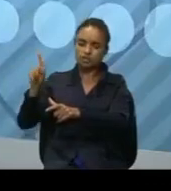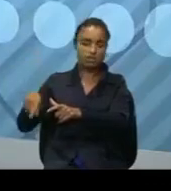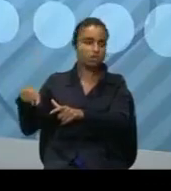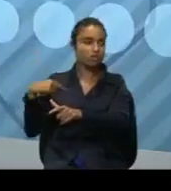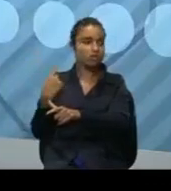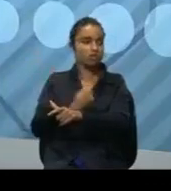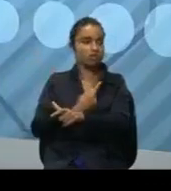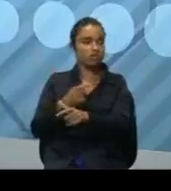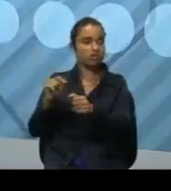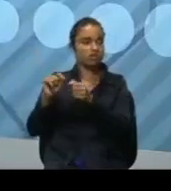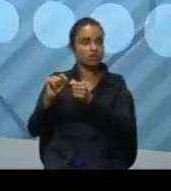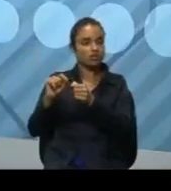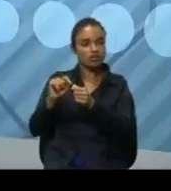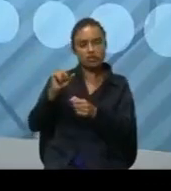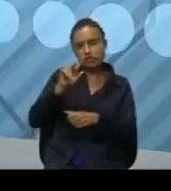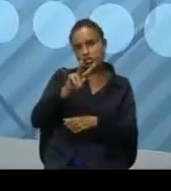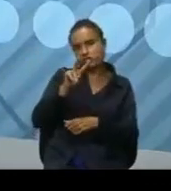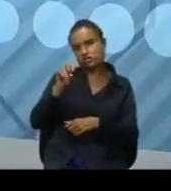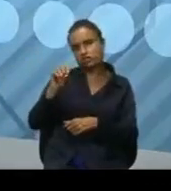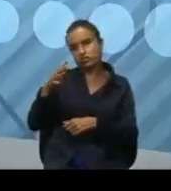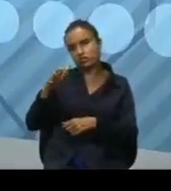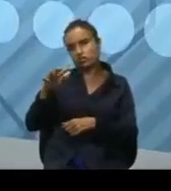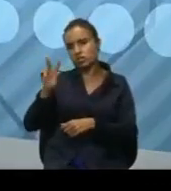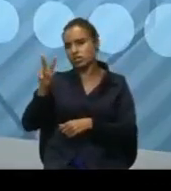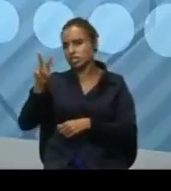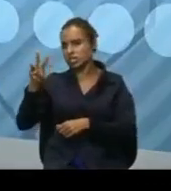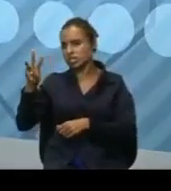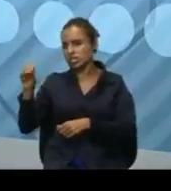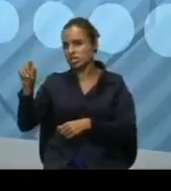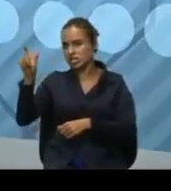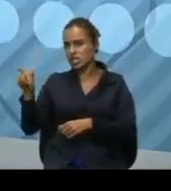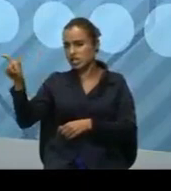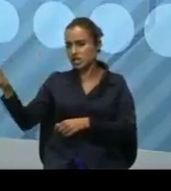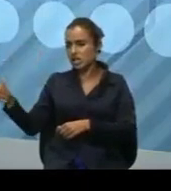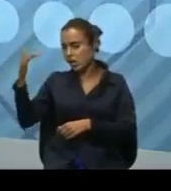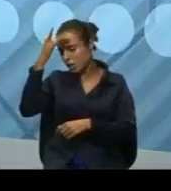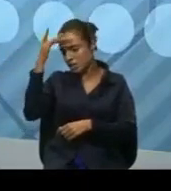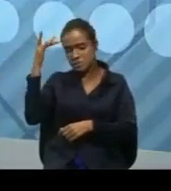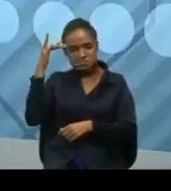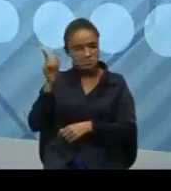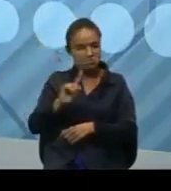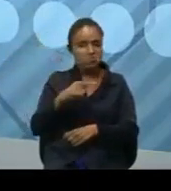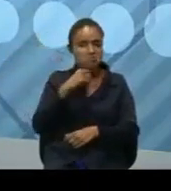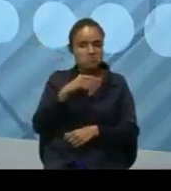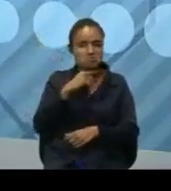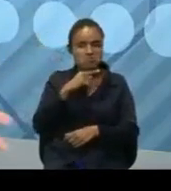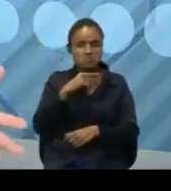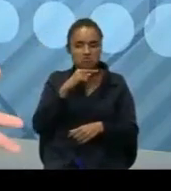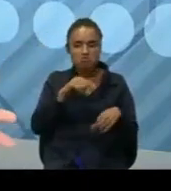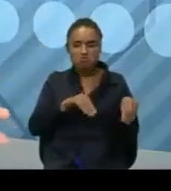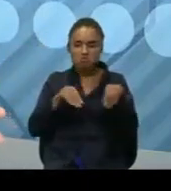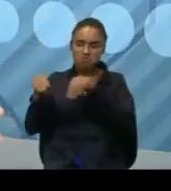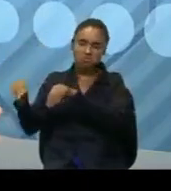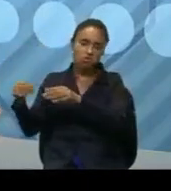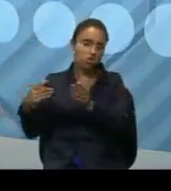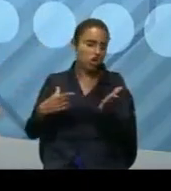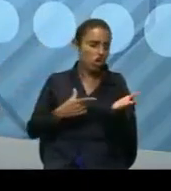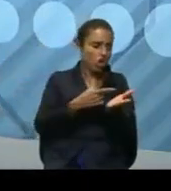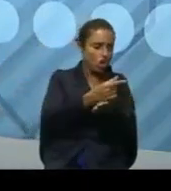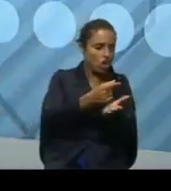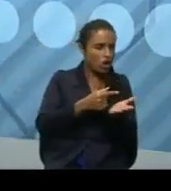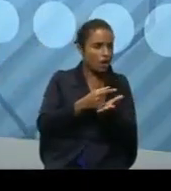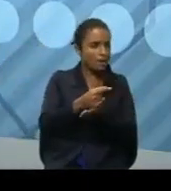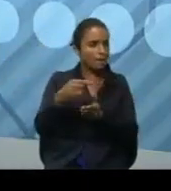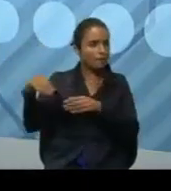mais ou menos 20, 30 funcionários. Não era viável você comprar marmita e levar para eles, por